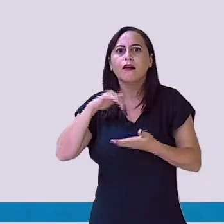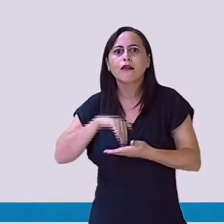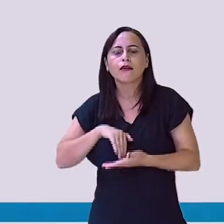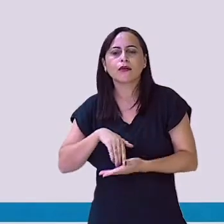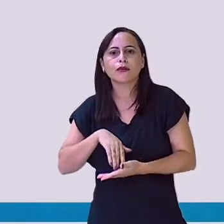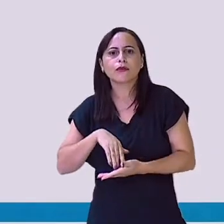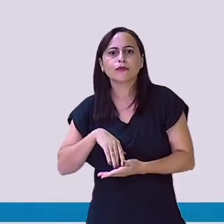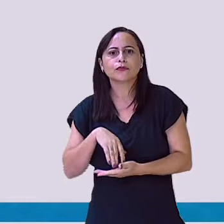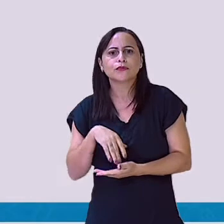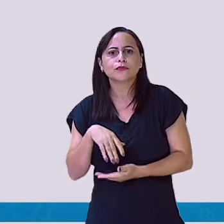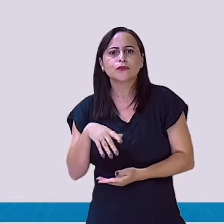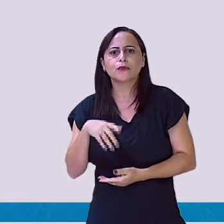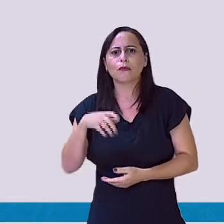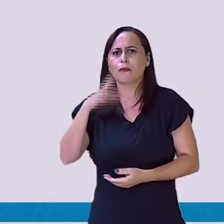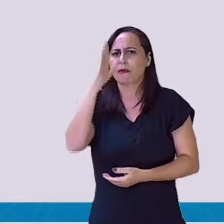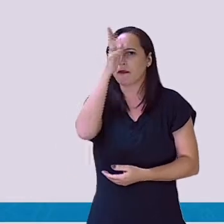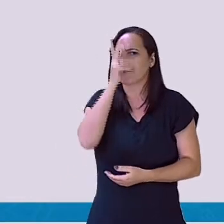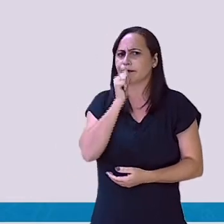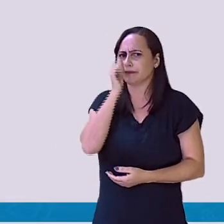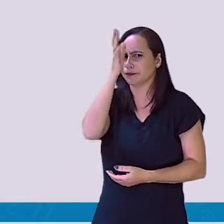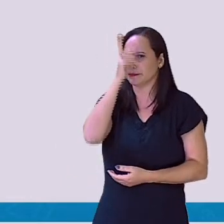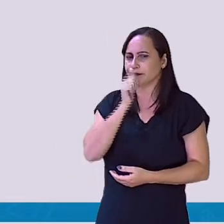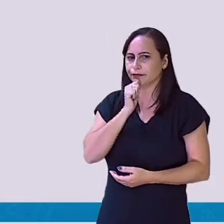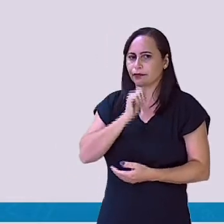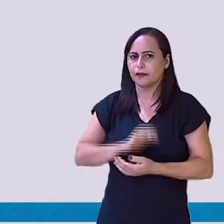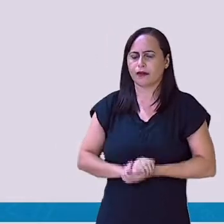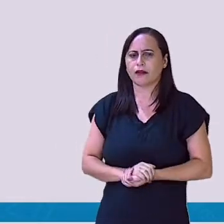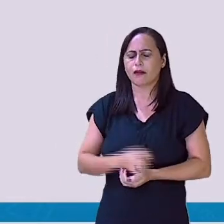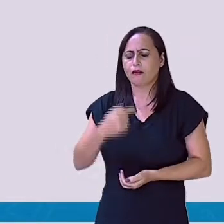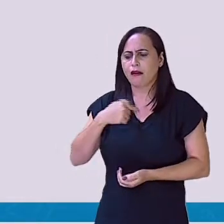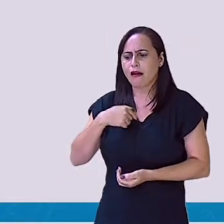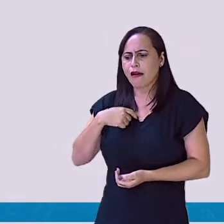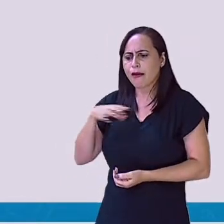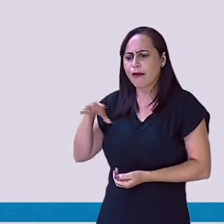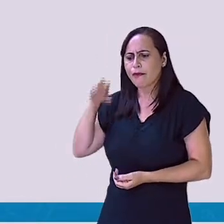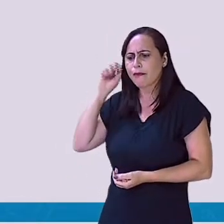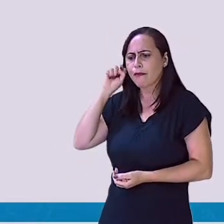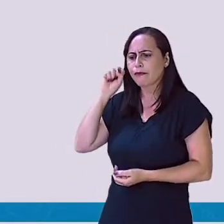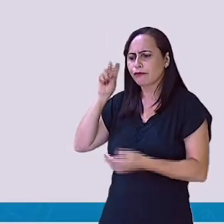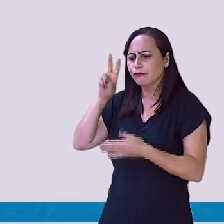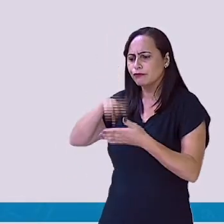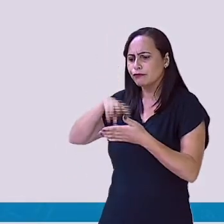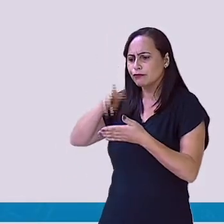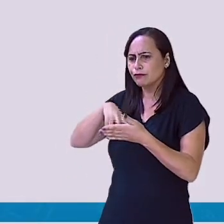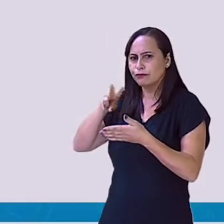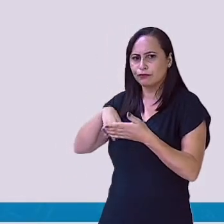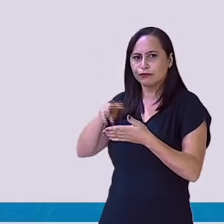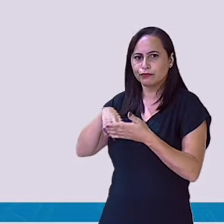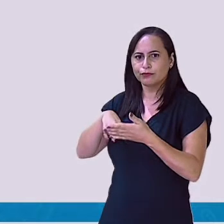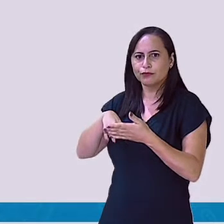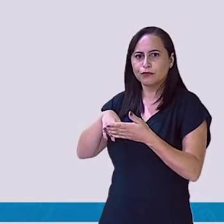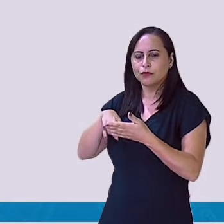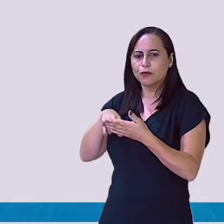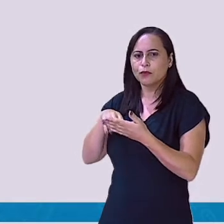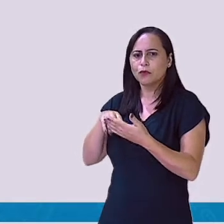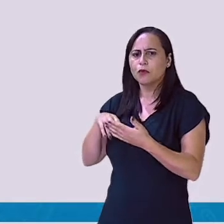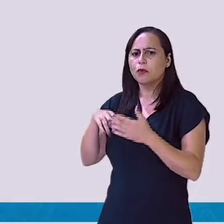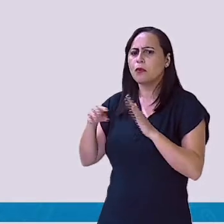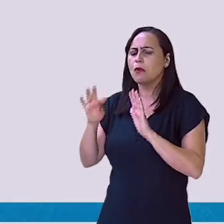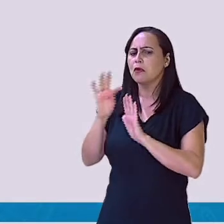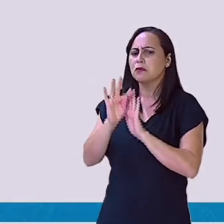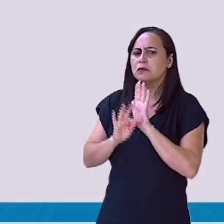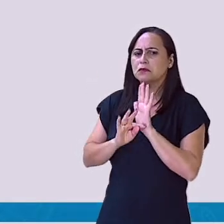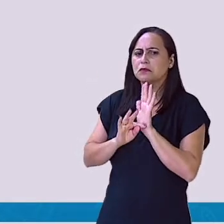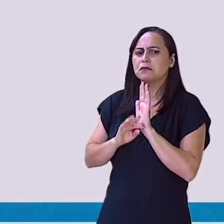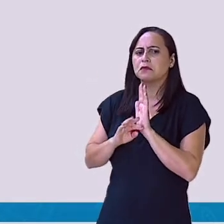a leitura das crônicas que pedira aos meus alunos, cujo tema era